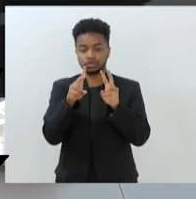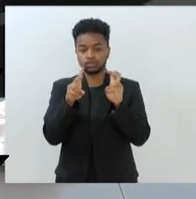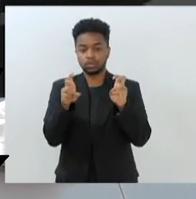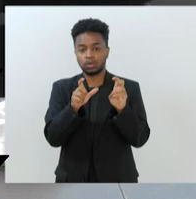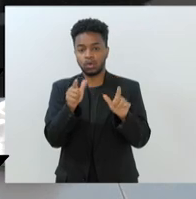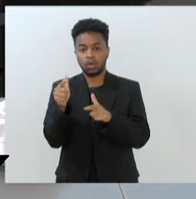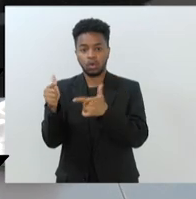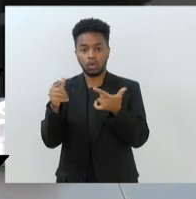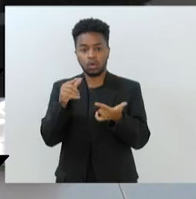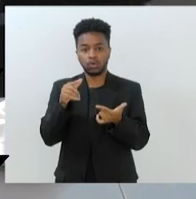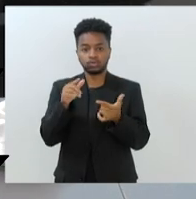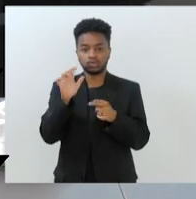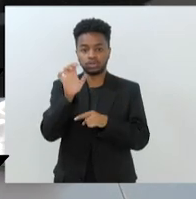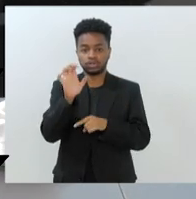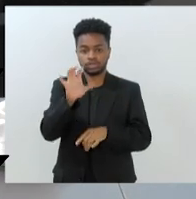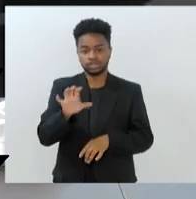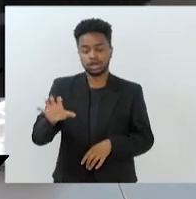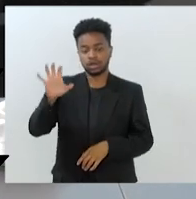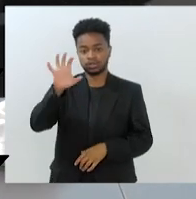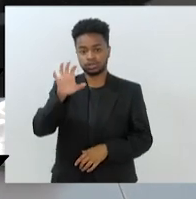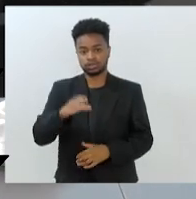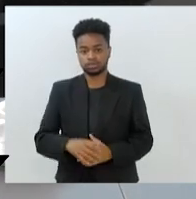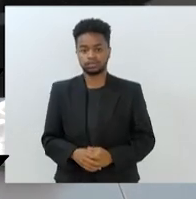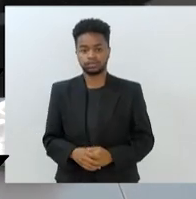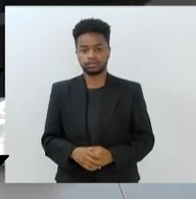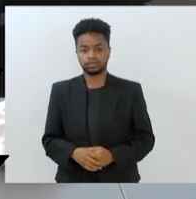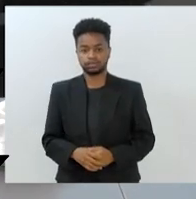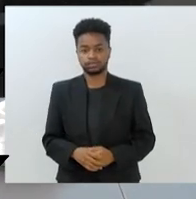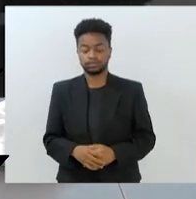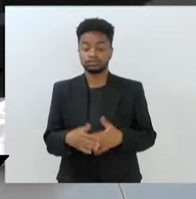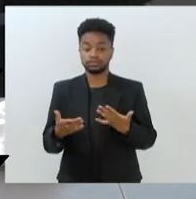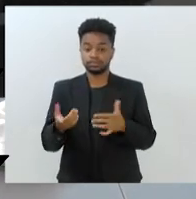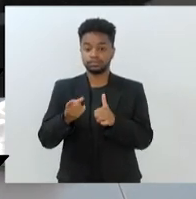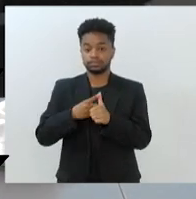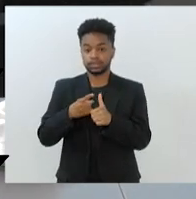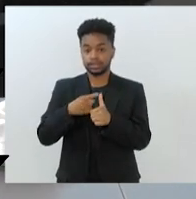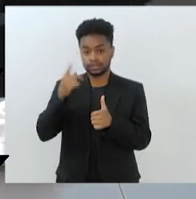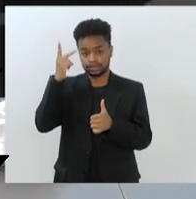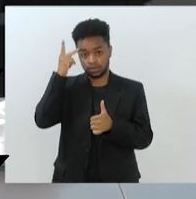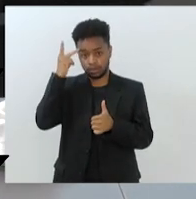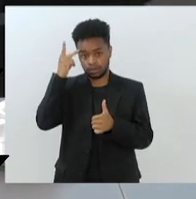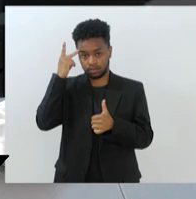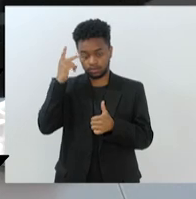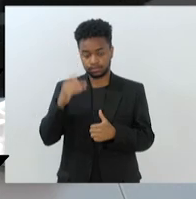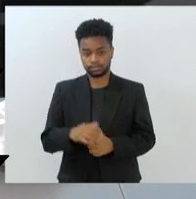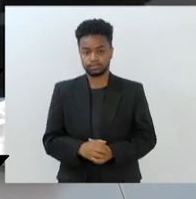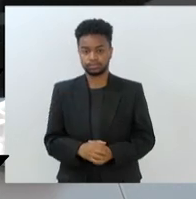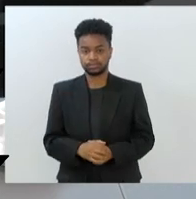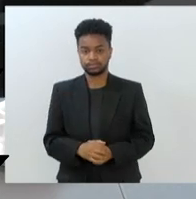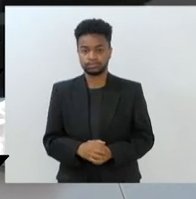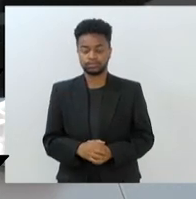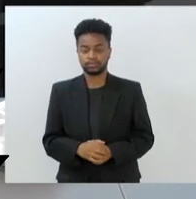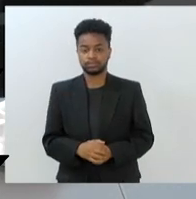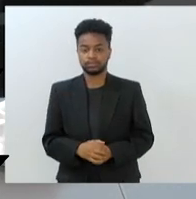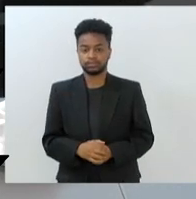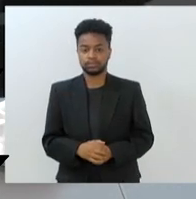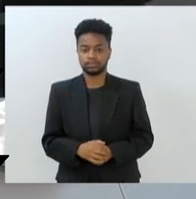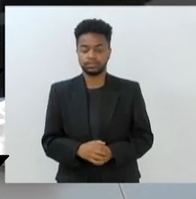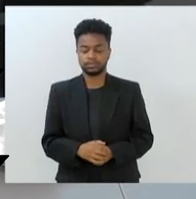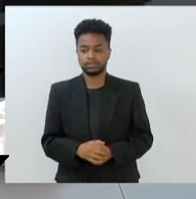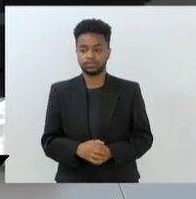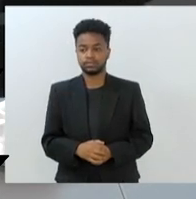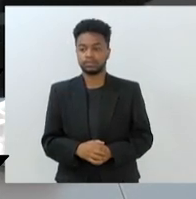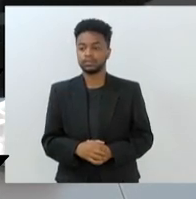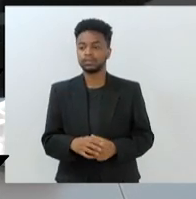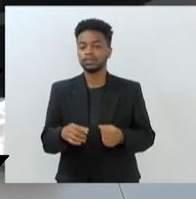outras unidades federativas. Primeiramente, o Estado de São Paulo. Porque se lá